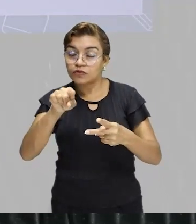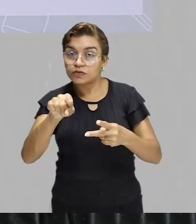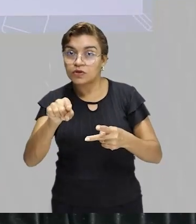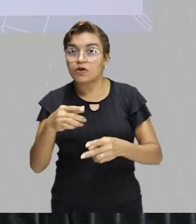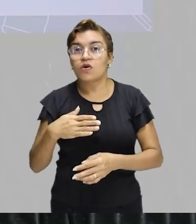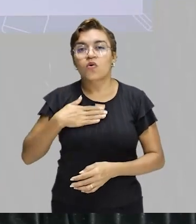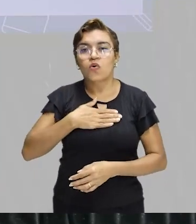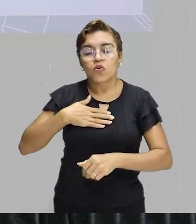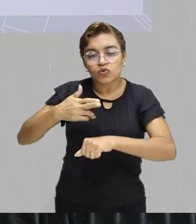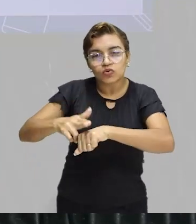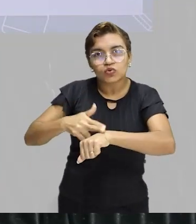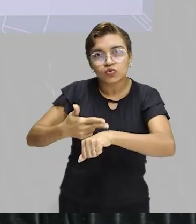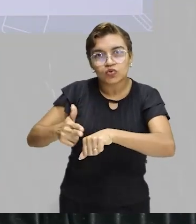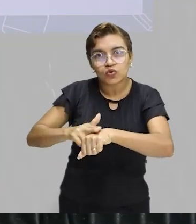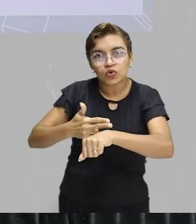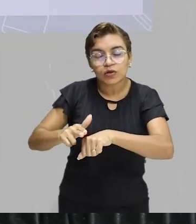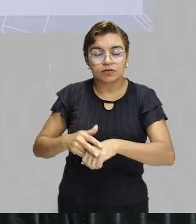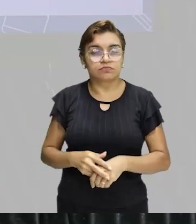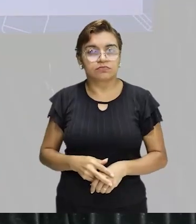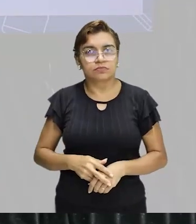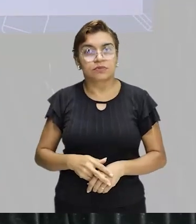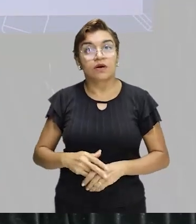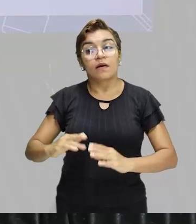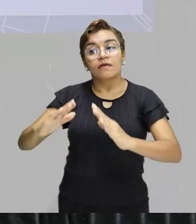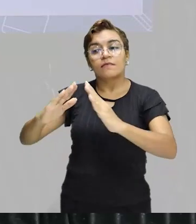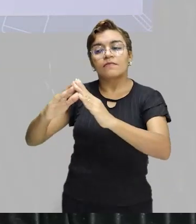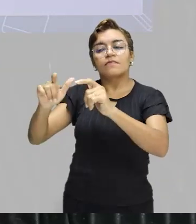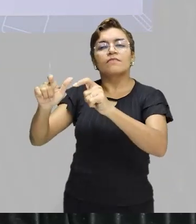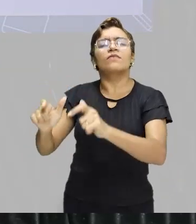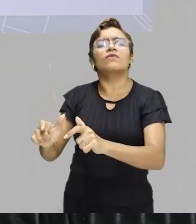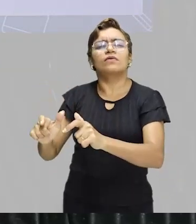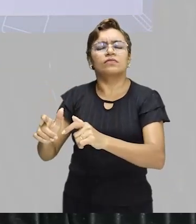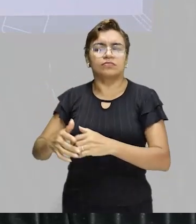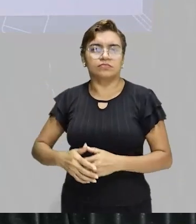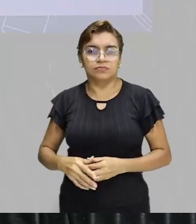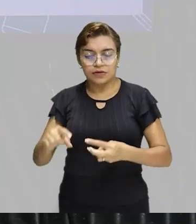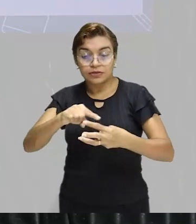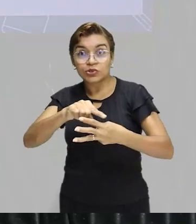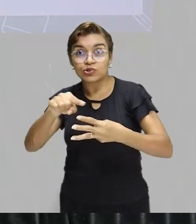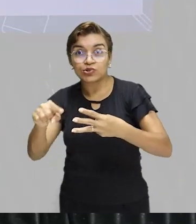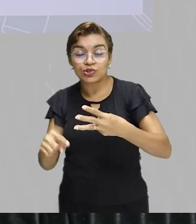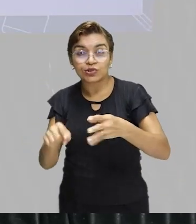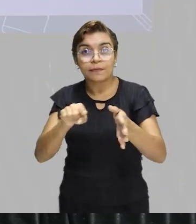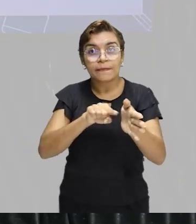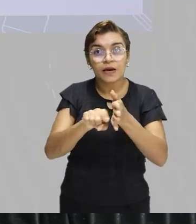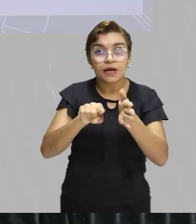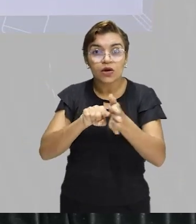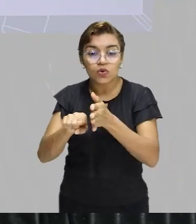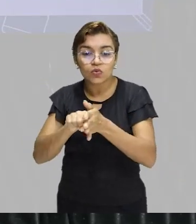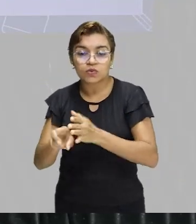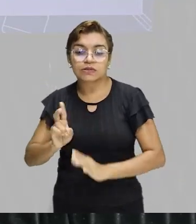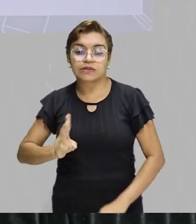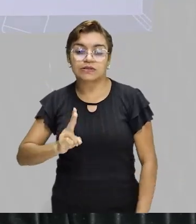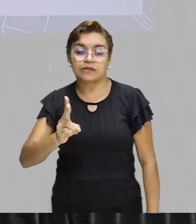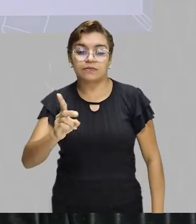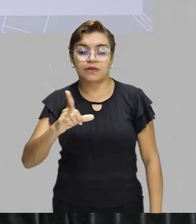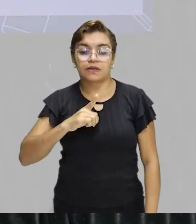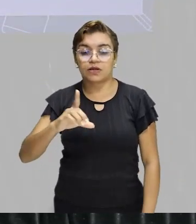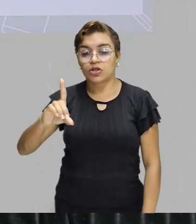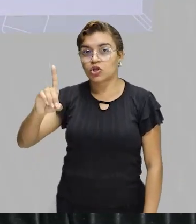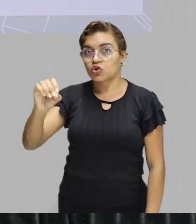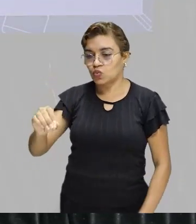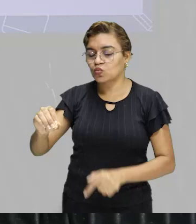live? Onde você mora? Então, são exemplos de perguntas que sempre aparece esse do. O do